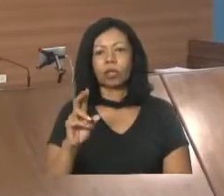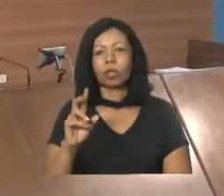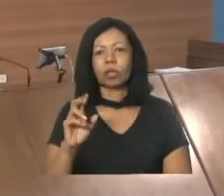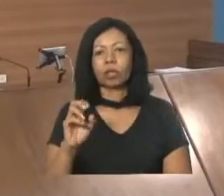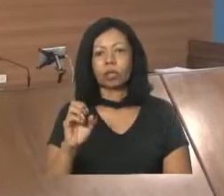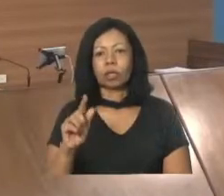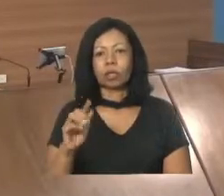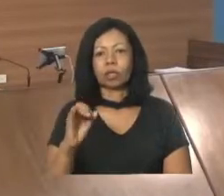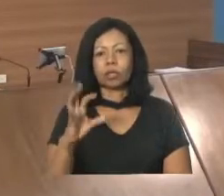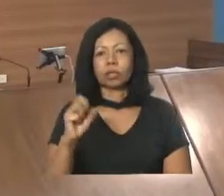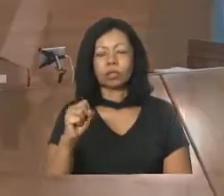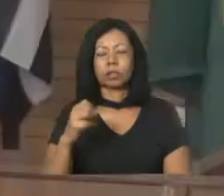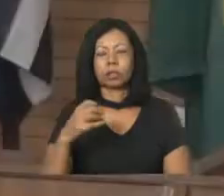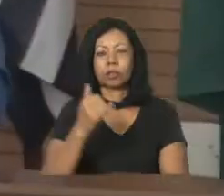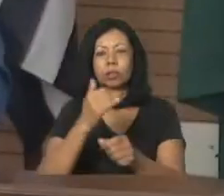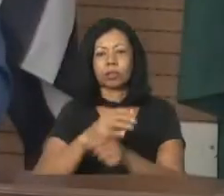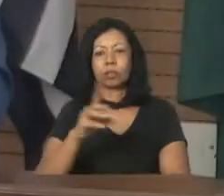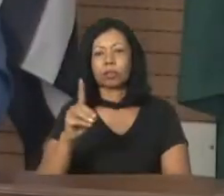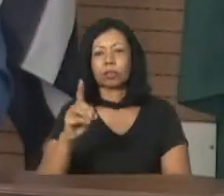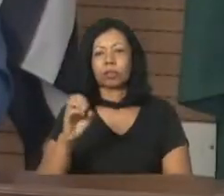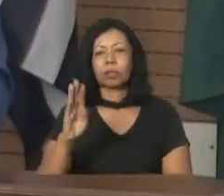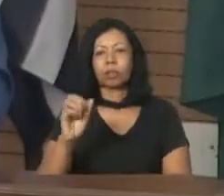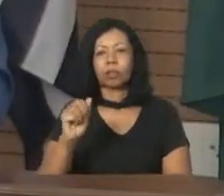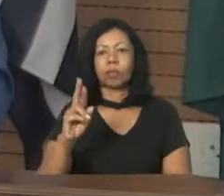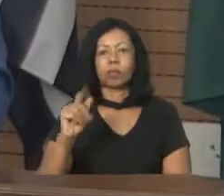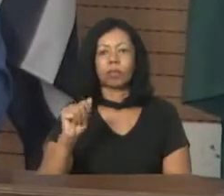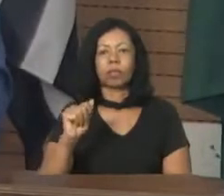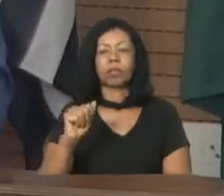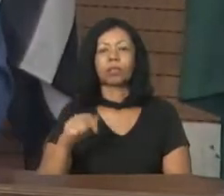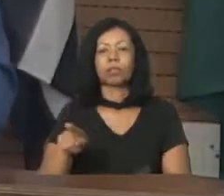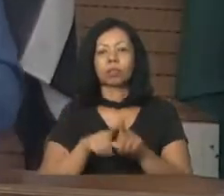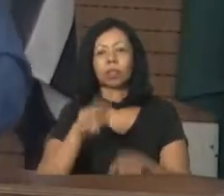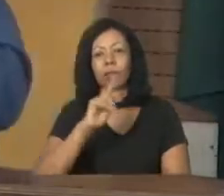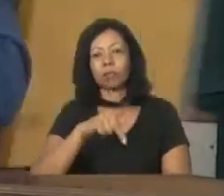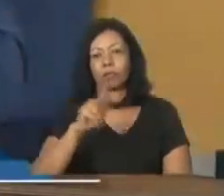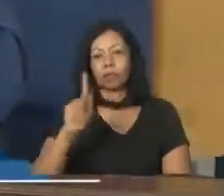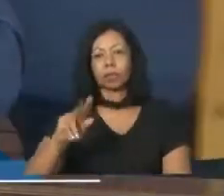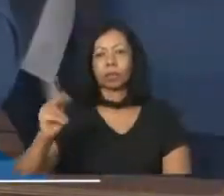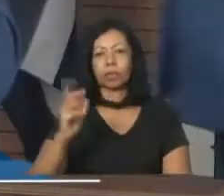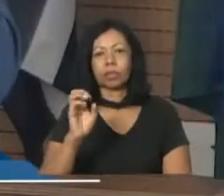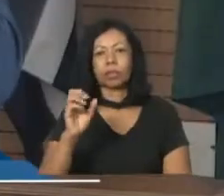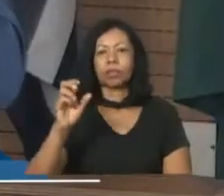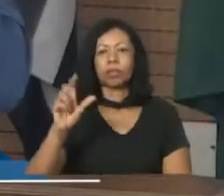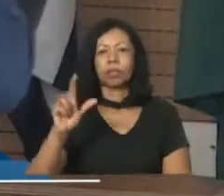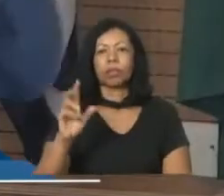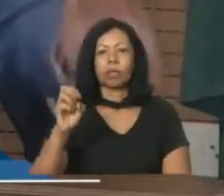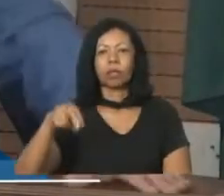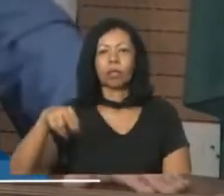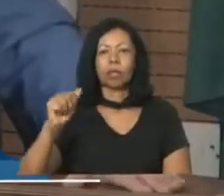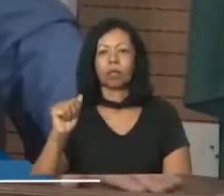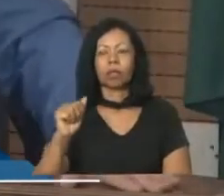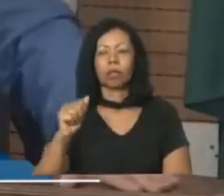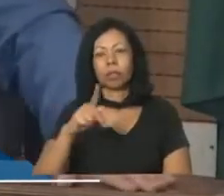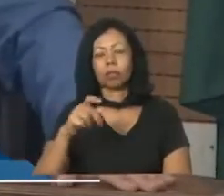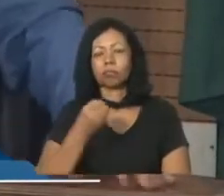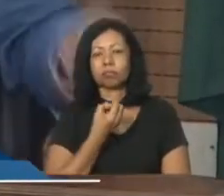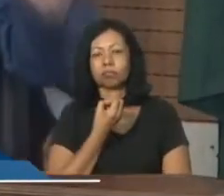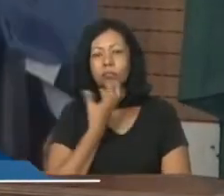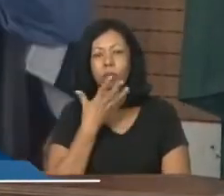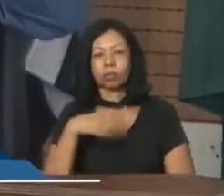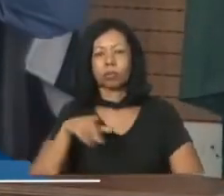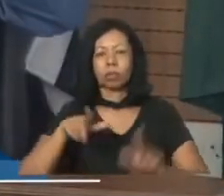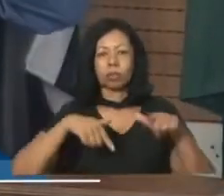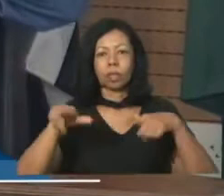a coordenadora Débora Maria e a professora de patinação Helena Hora, pelo excelente trabalho que tem feito junto